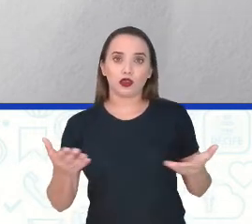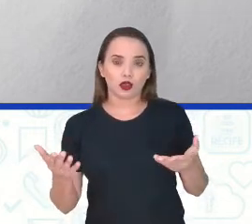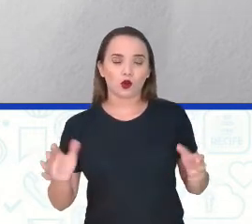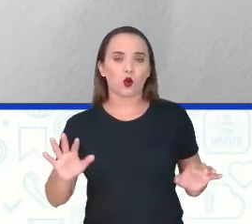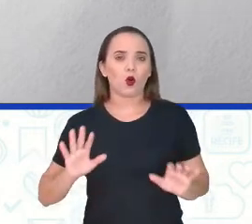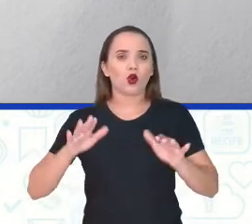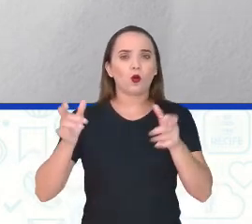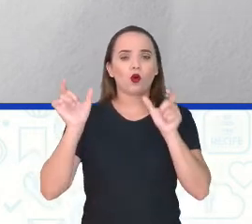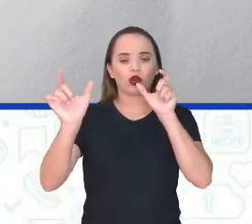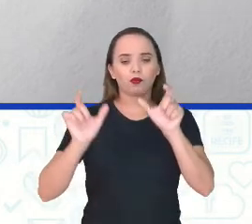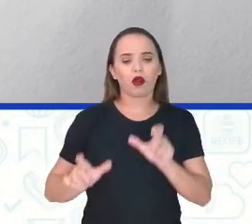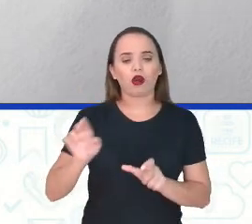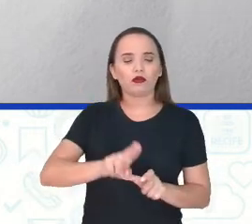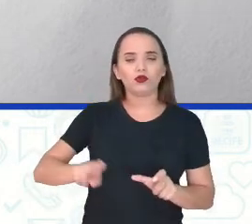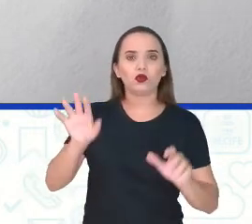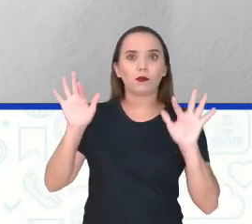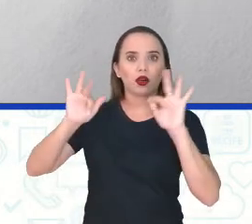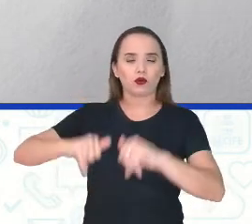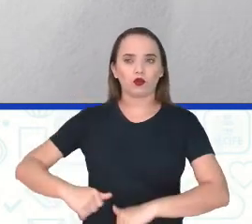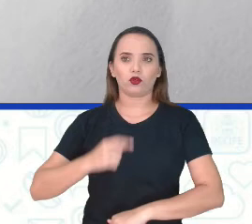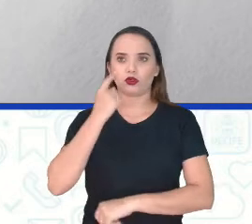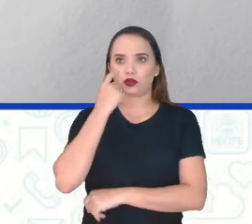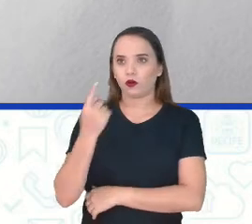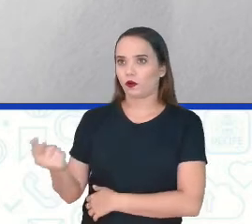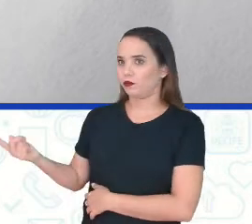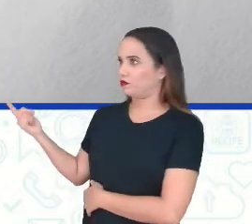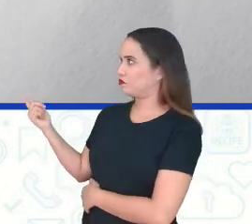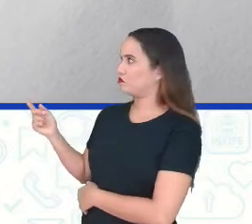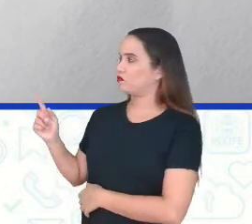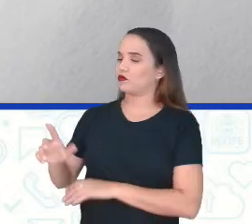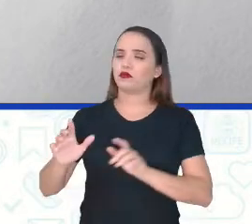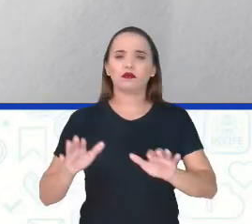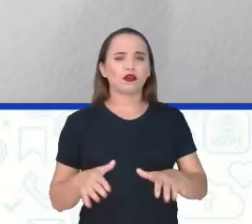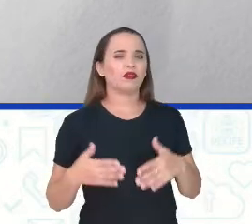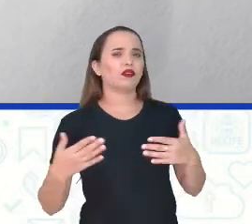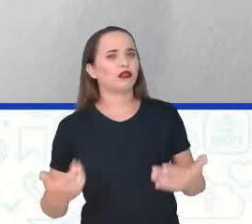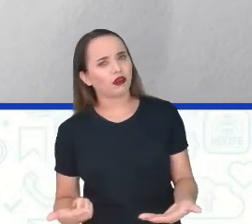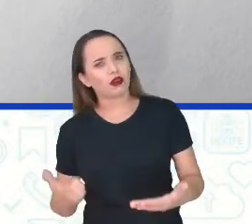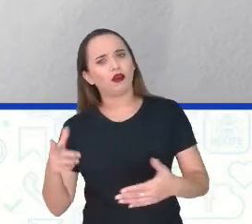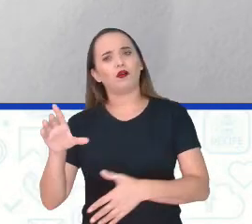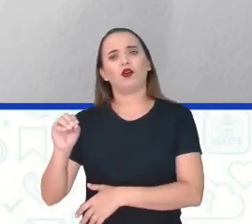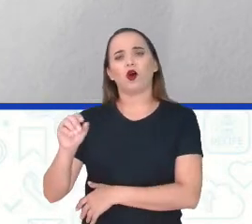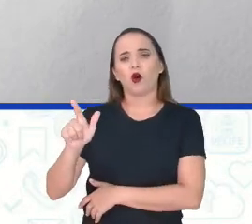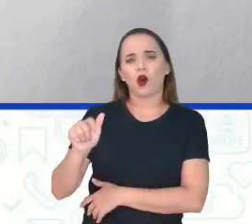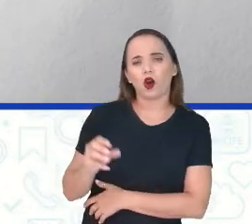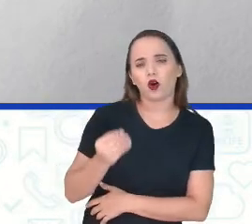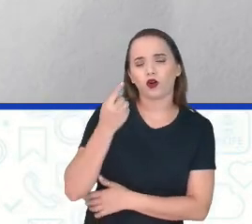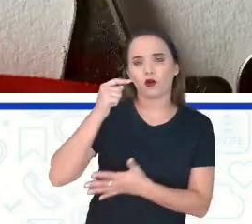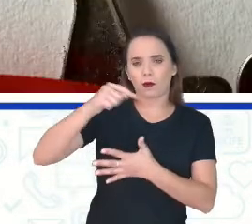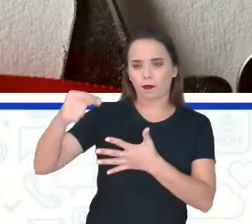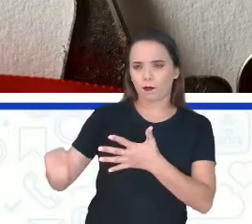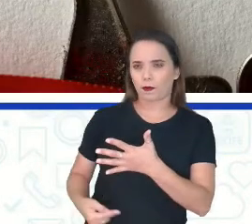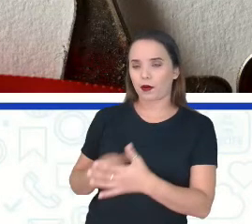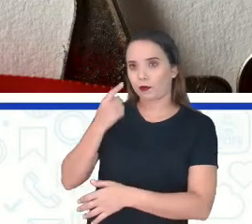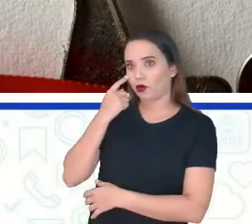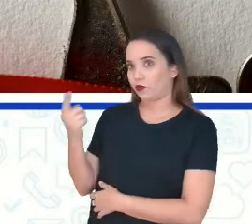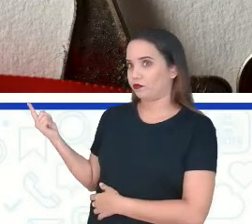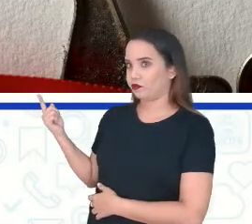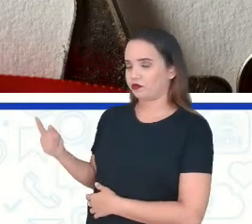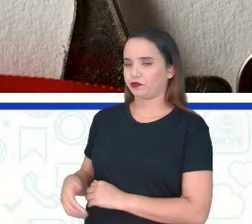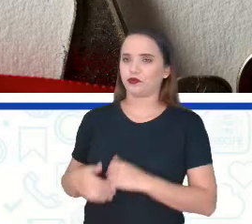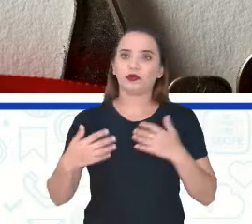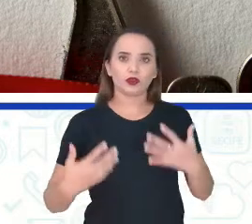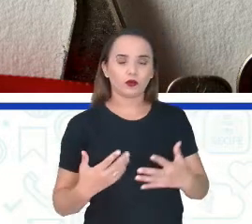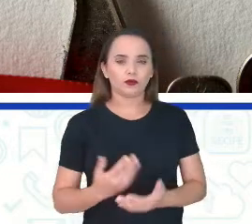conclusão são então, logo, daqui se infere, portanto, assim, por isso, verifica-se. Ó, eu posso